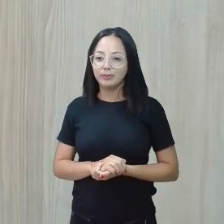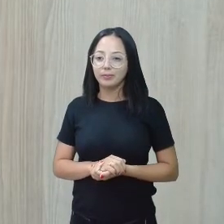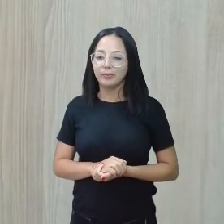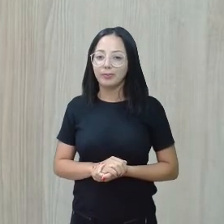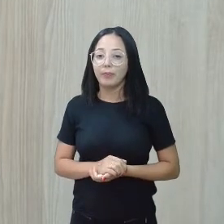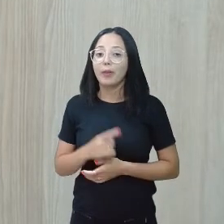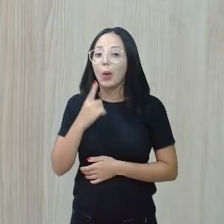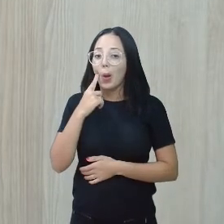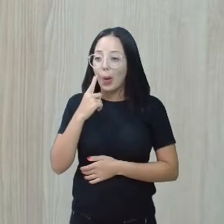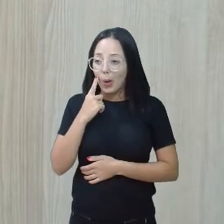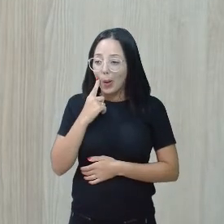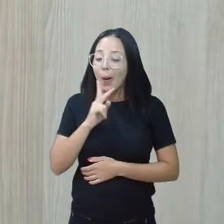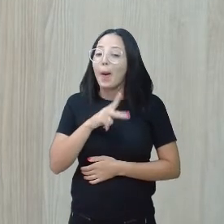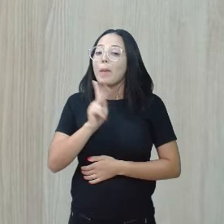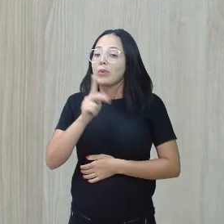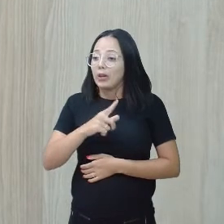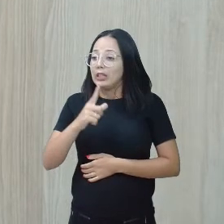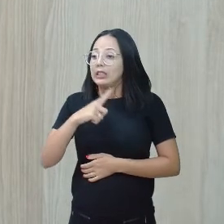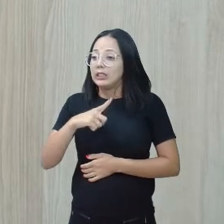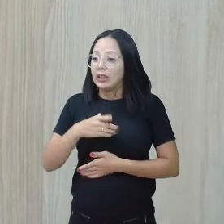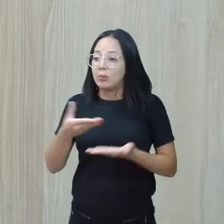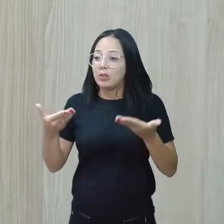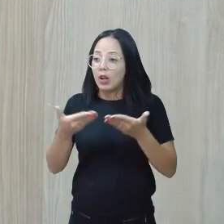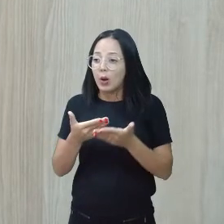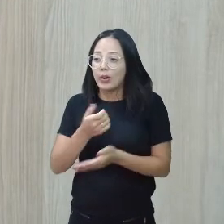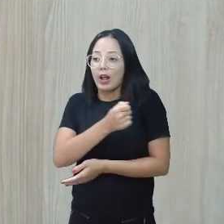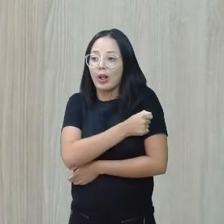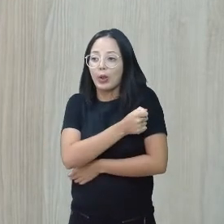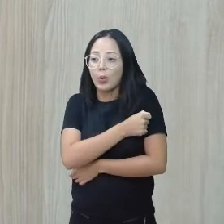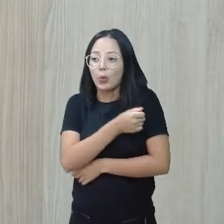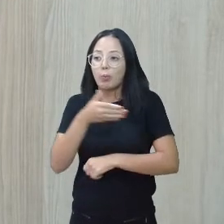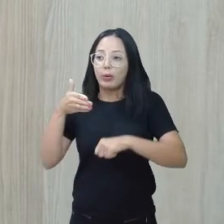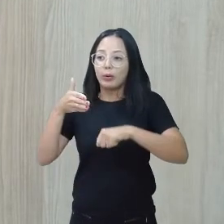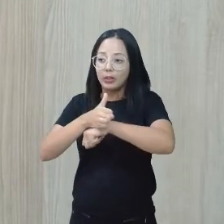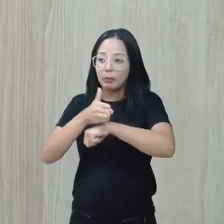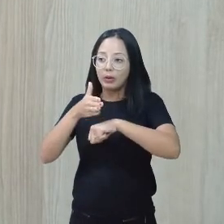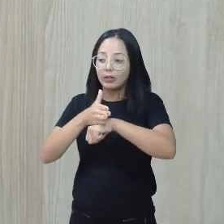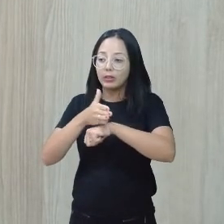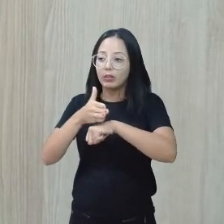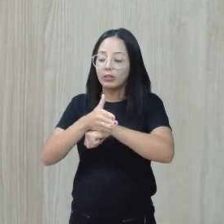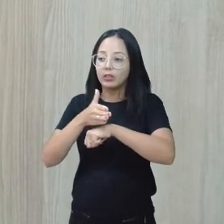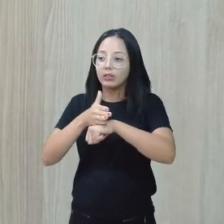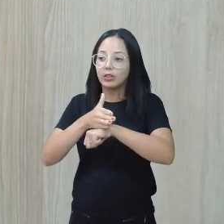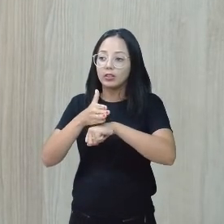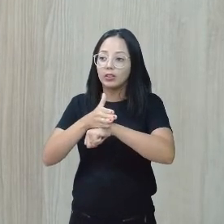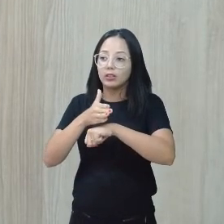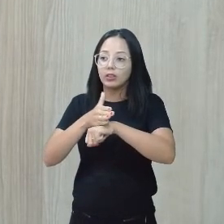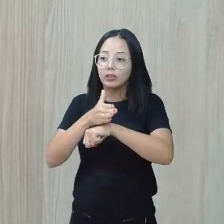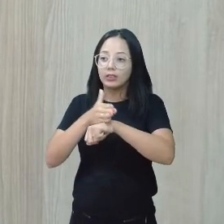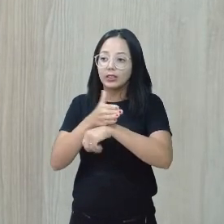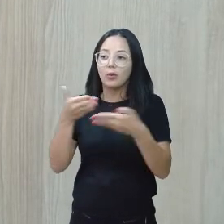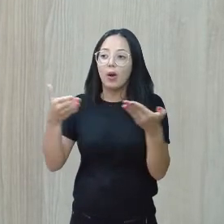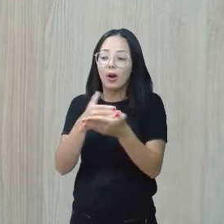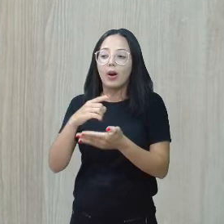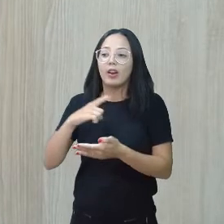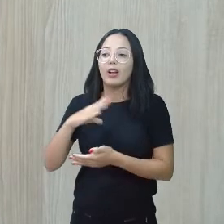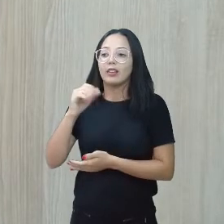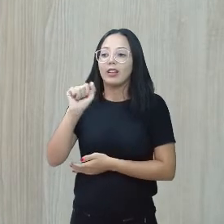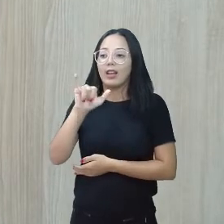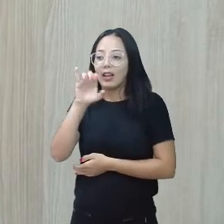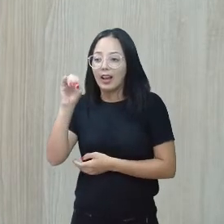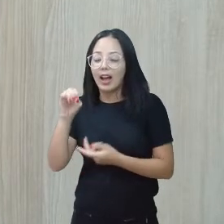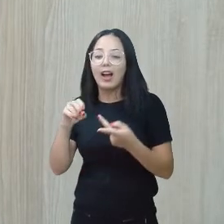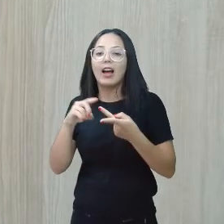Olha, professora Viviane, temos bastante alunos aqui assistindo a aula. Temos Cássio,